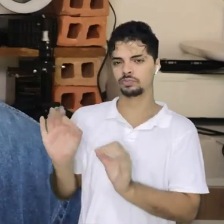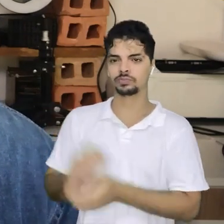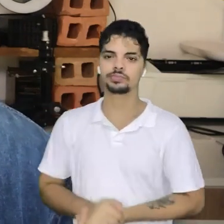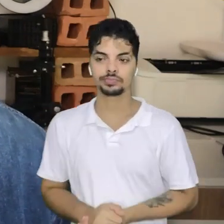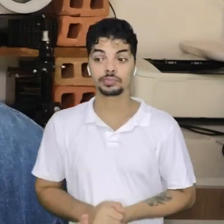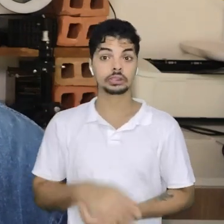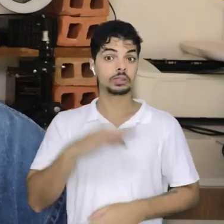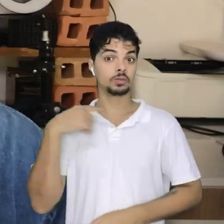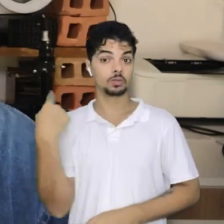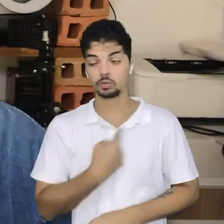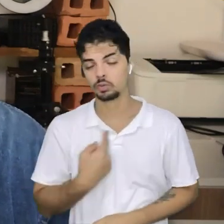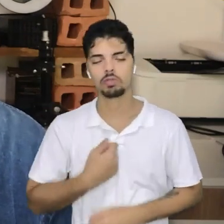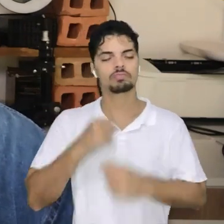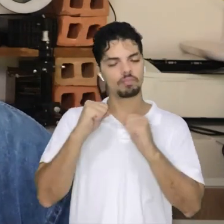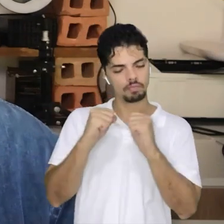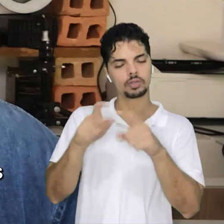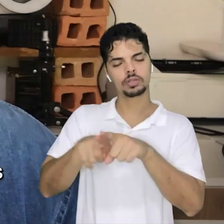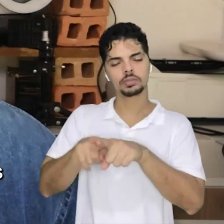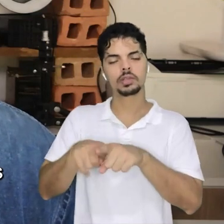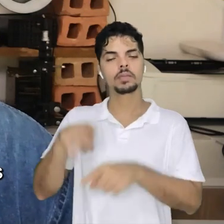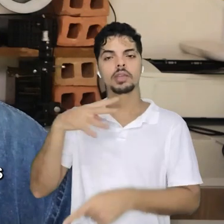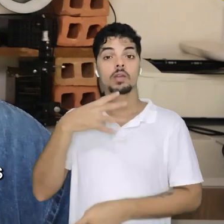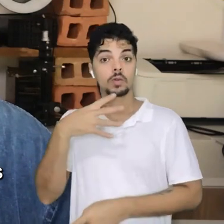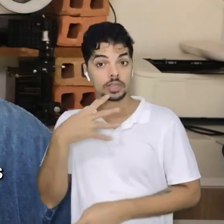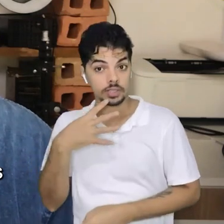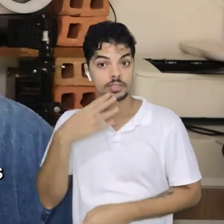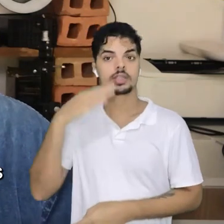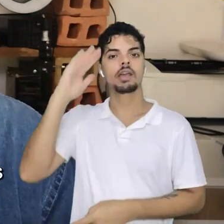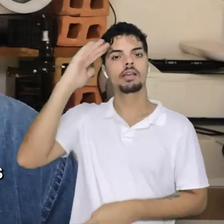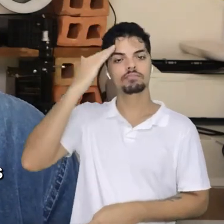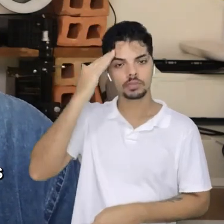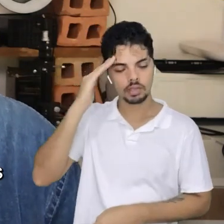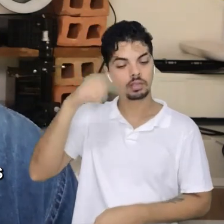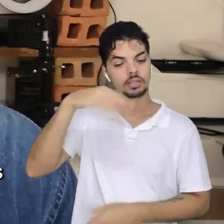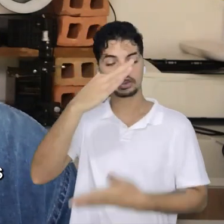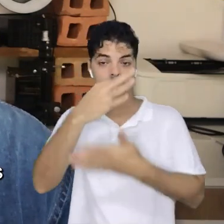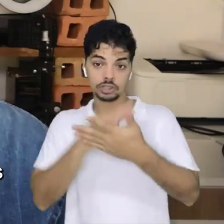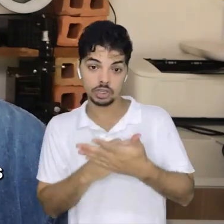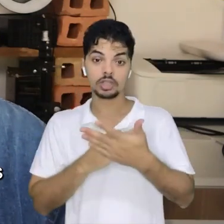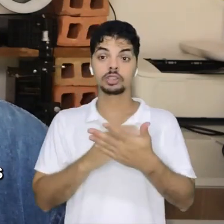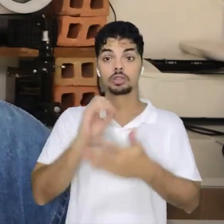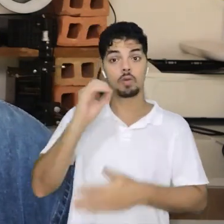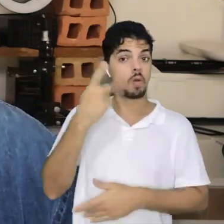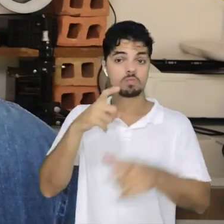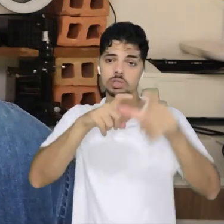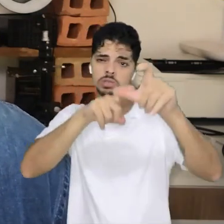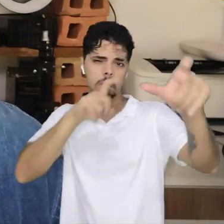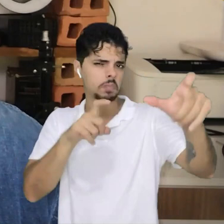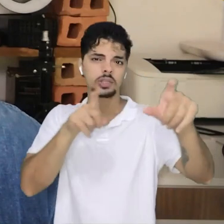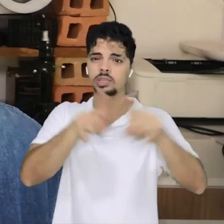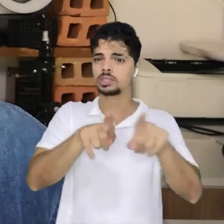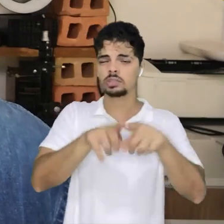compreensão de todo o processo geopolítico de estabelecimento das Fronteiras das Nações latino-americanas ou seja